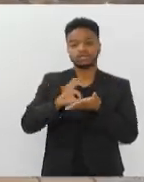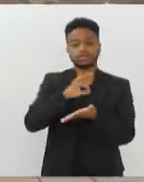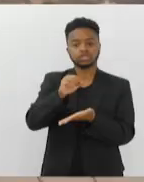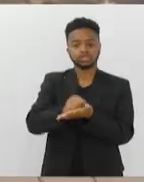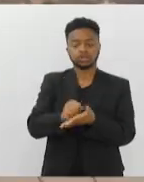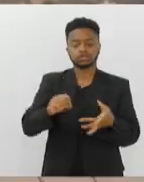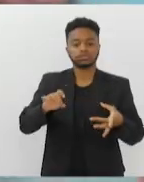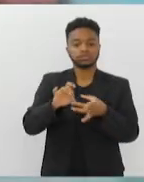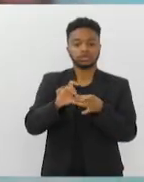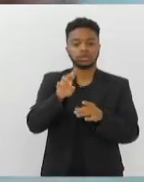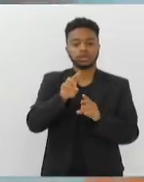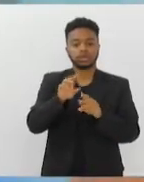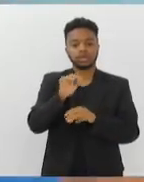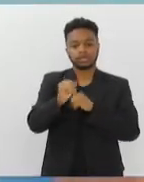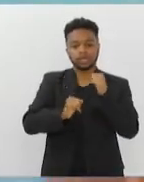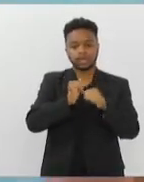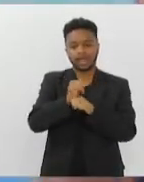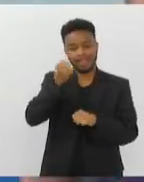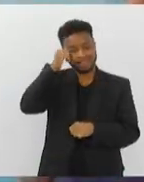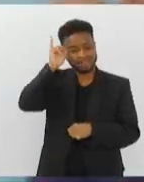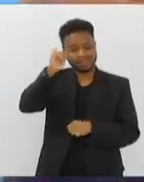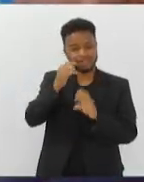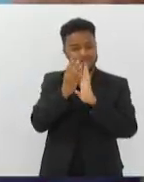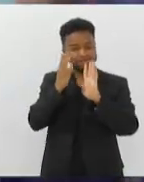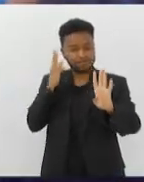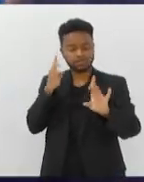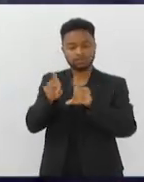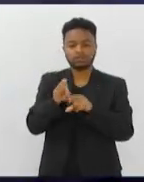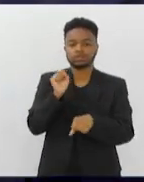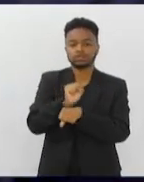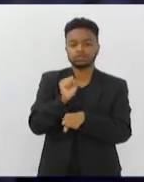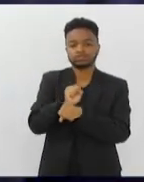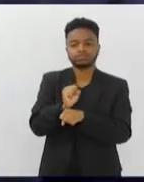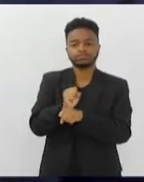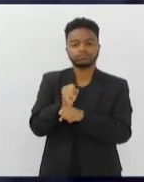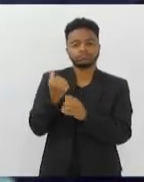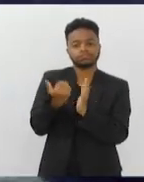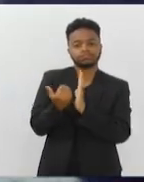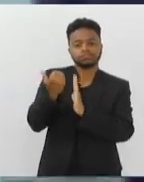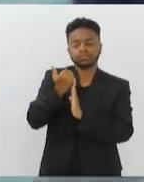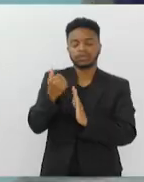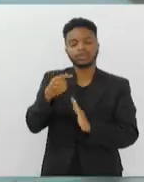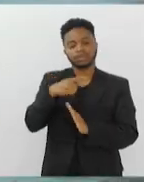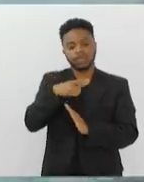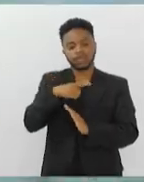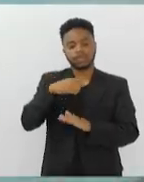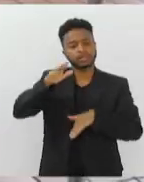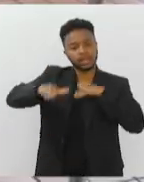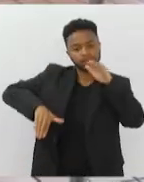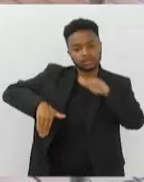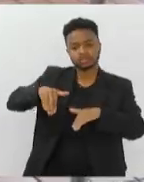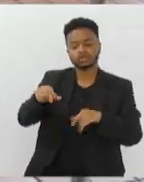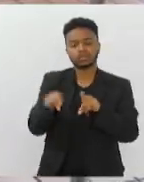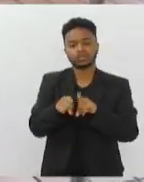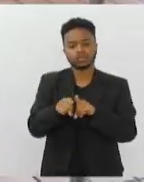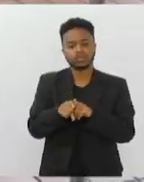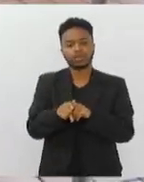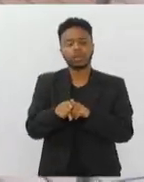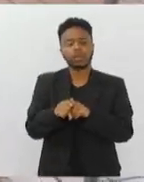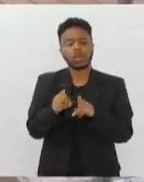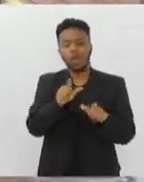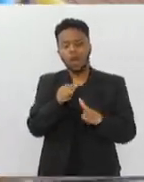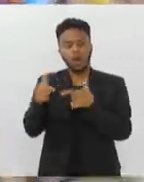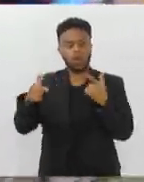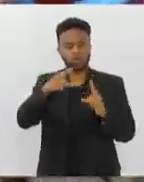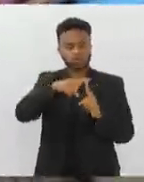pela internet, evitando filas e longas esperas. Além das tradicionais atividades aquáticas, como natação, hidroginástica e saltos